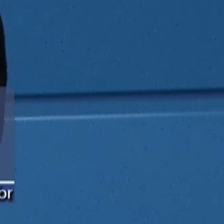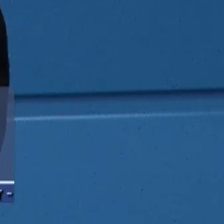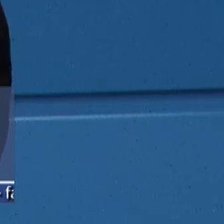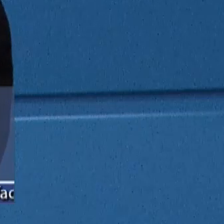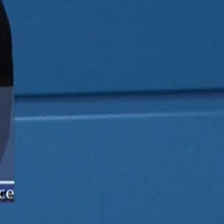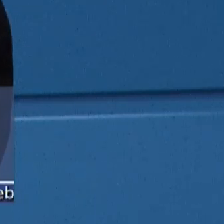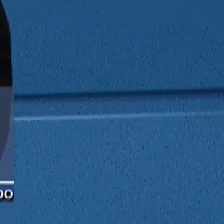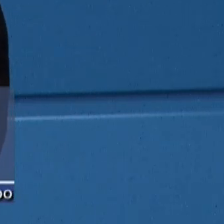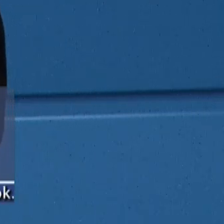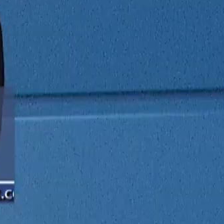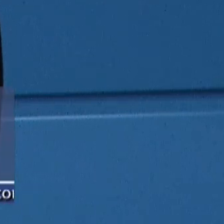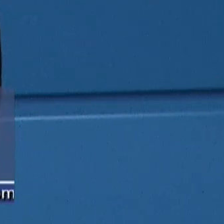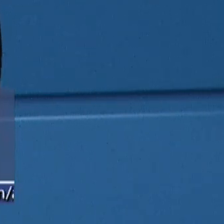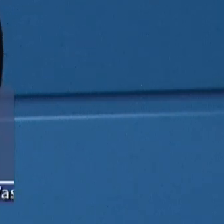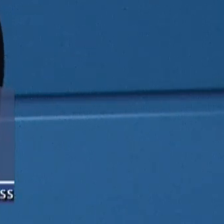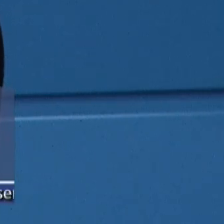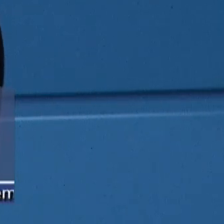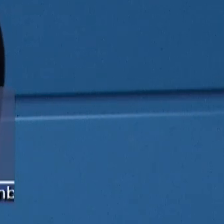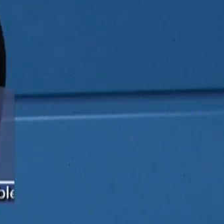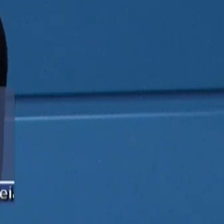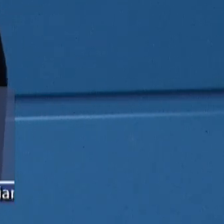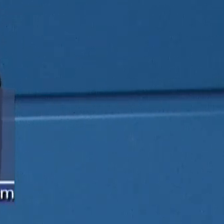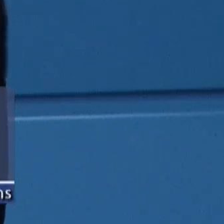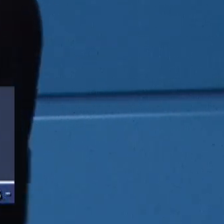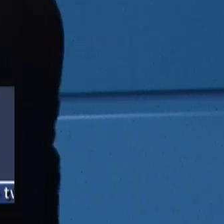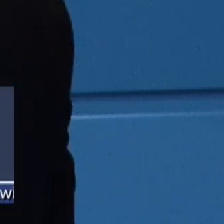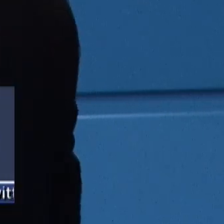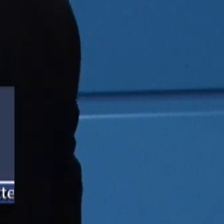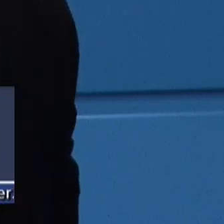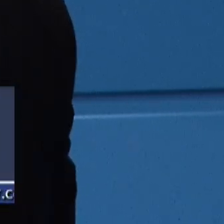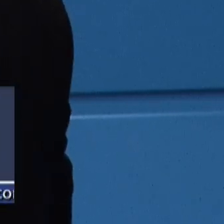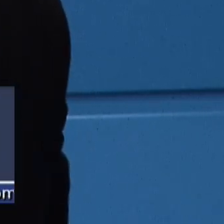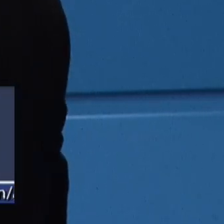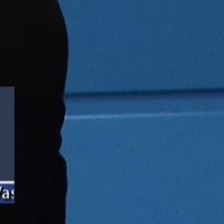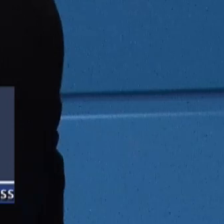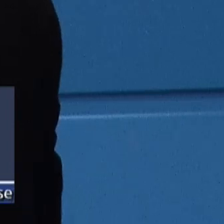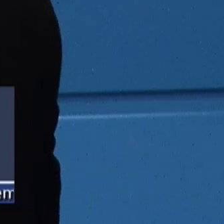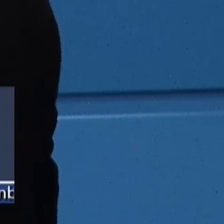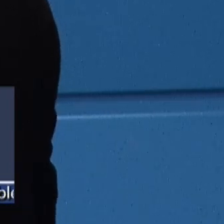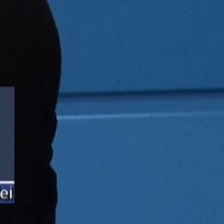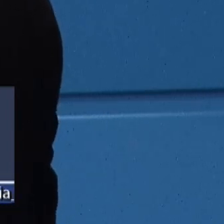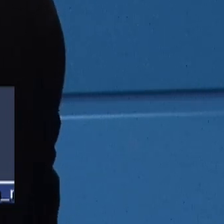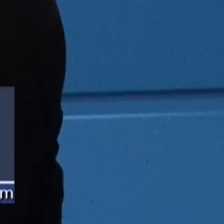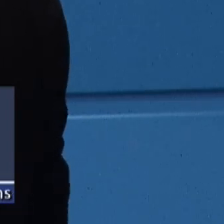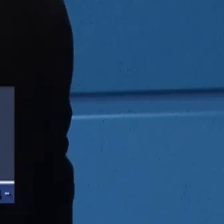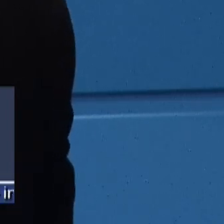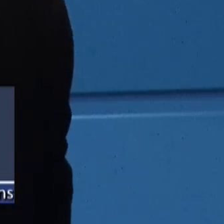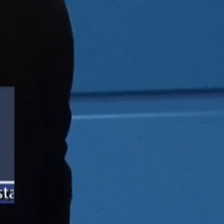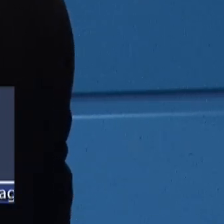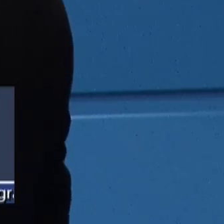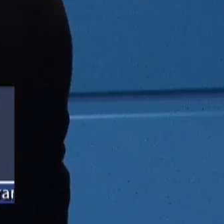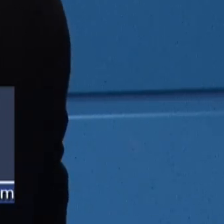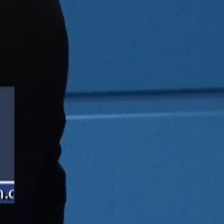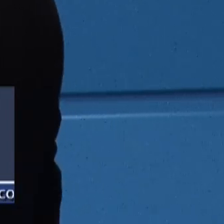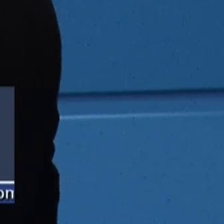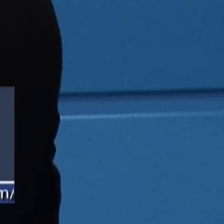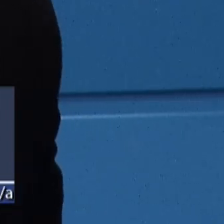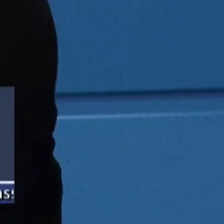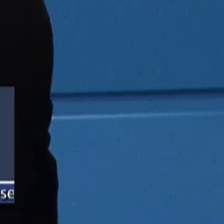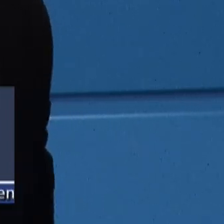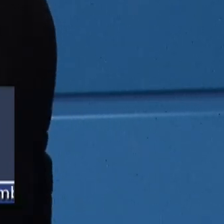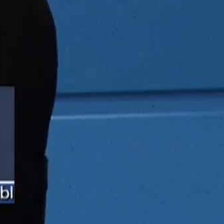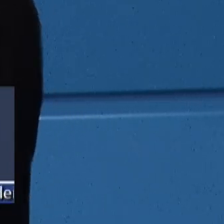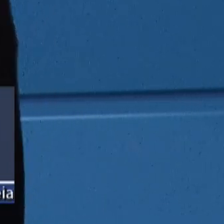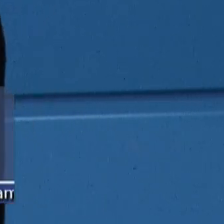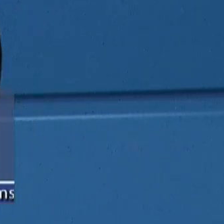para a sociedade, mas já me valeu, presidente, o debate e a qualidade do nível do